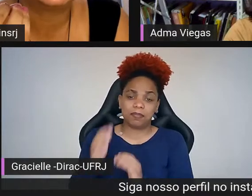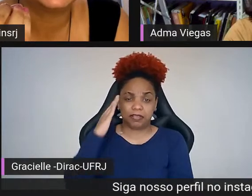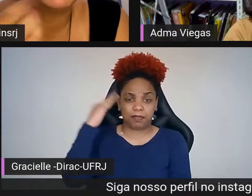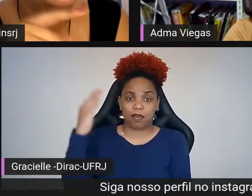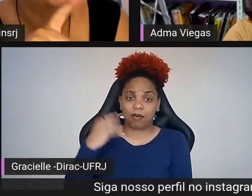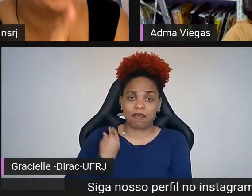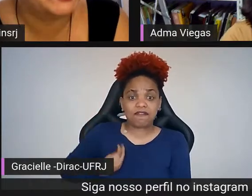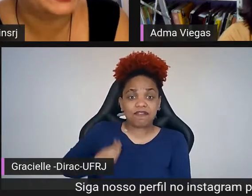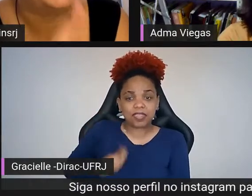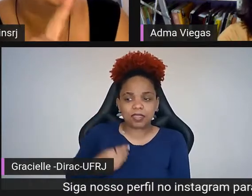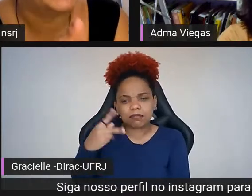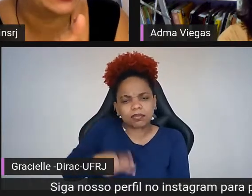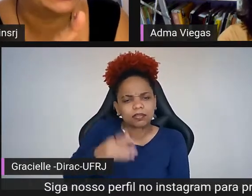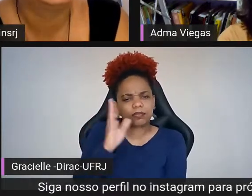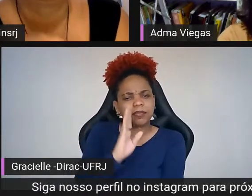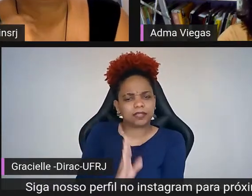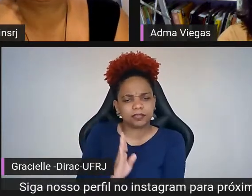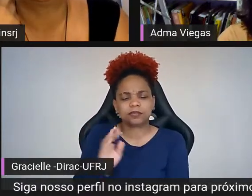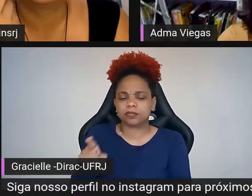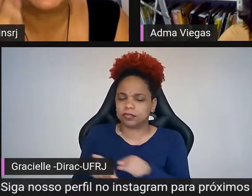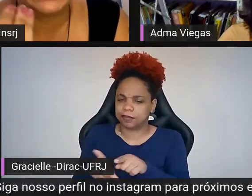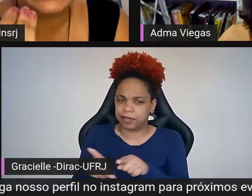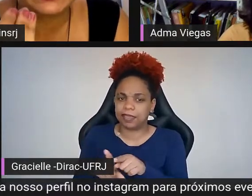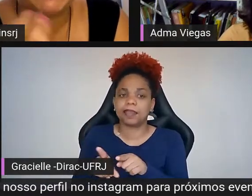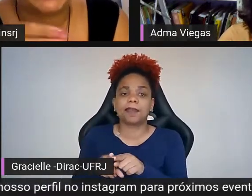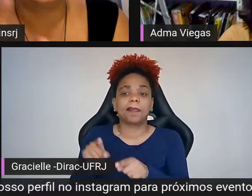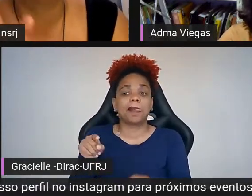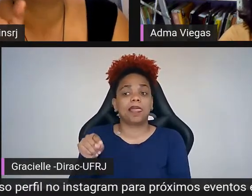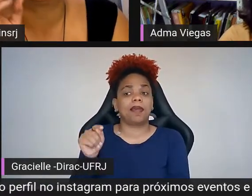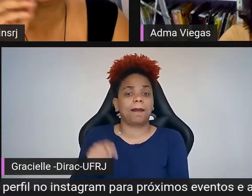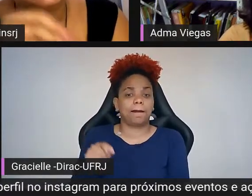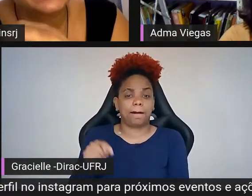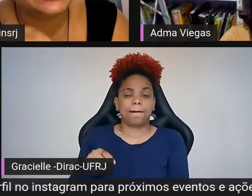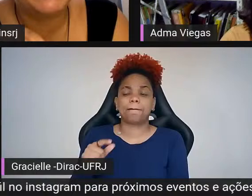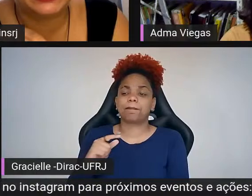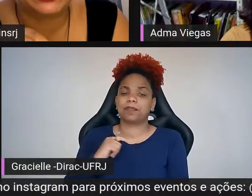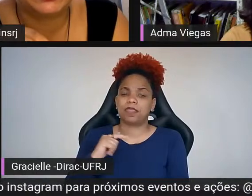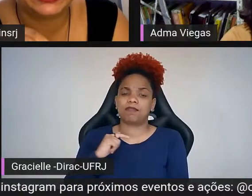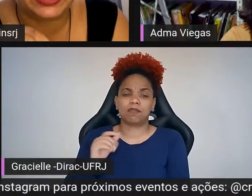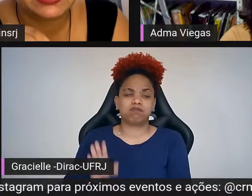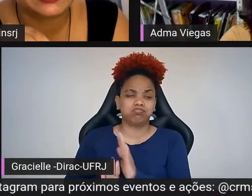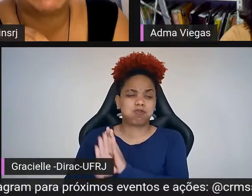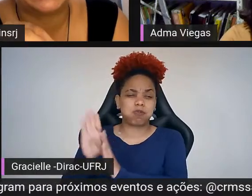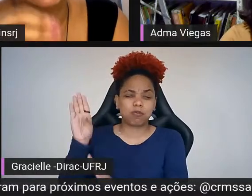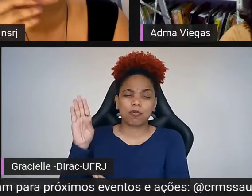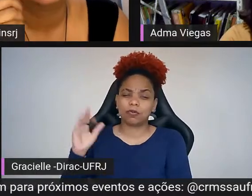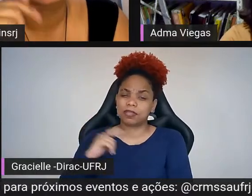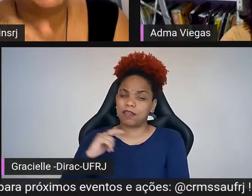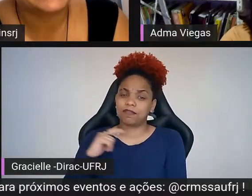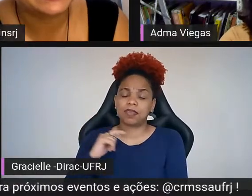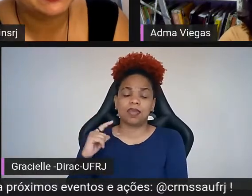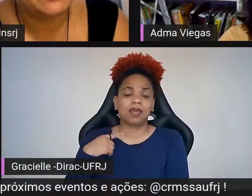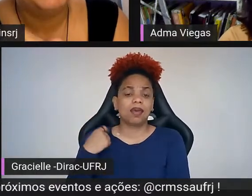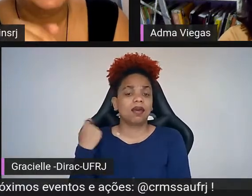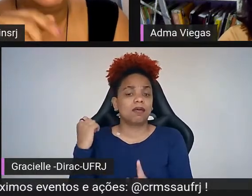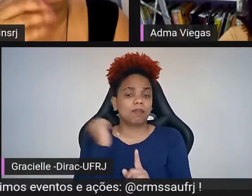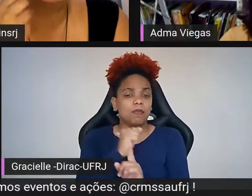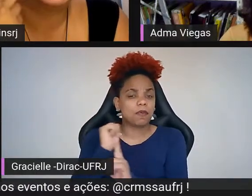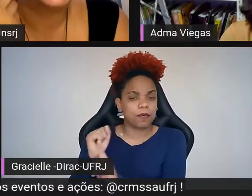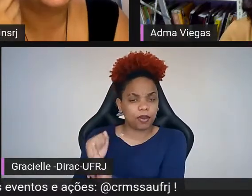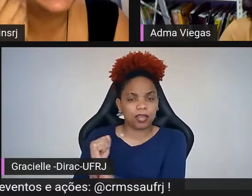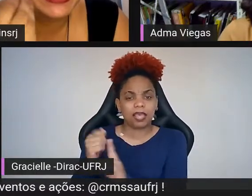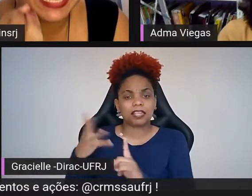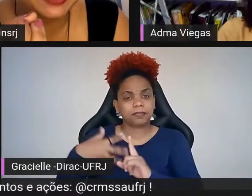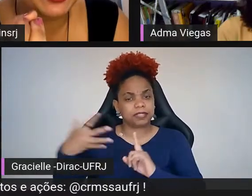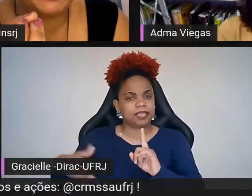mais no Brasil. Isso o filme também fala, que é um dos países que mais assassinam LGBTQIs+ no Brasil. E